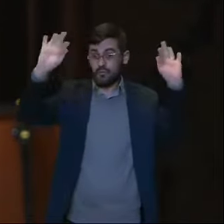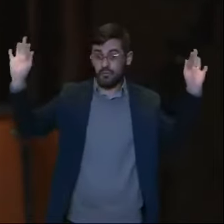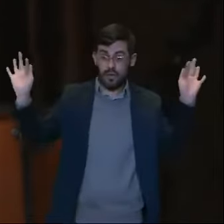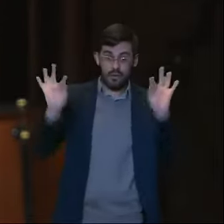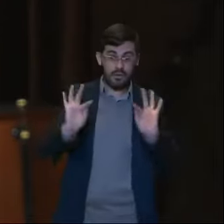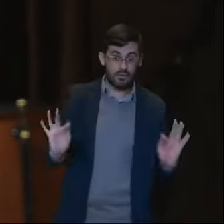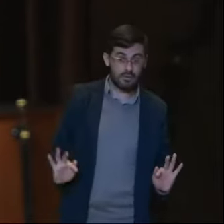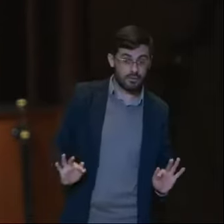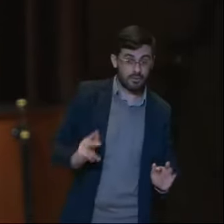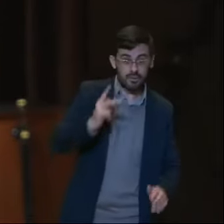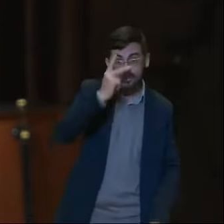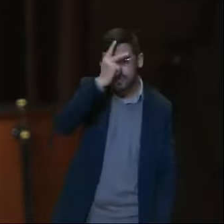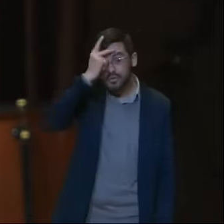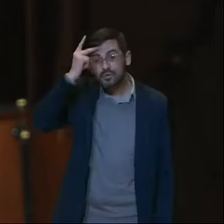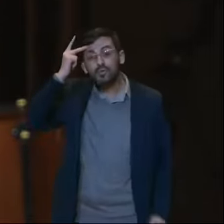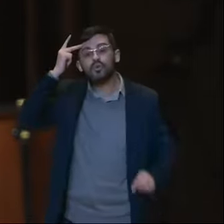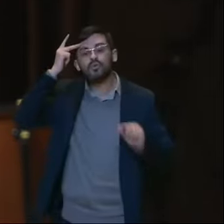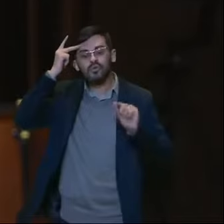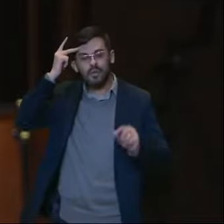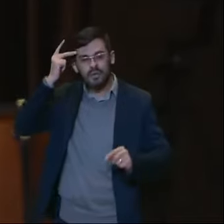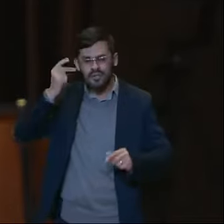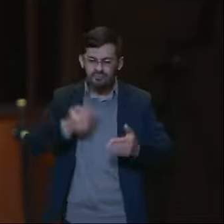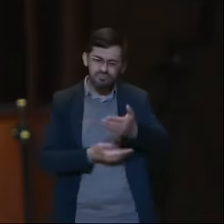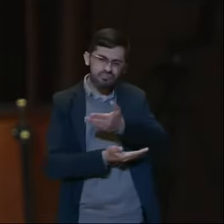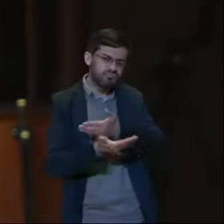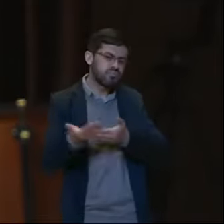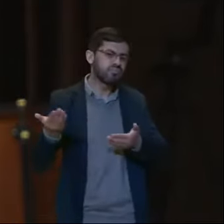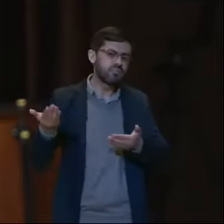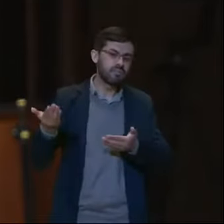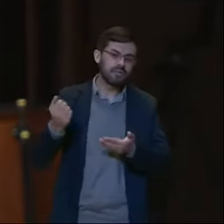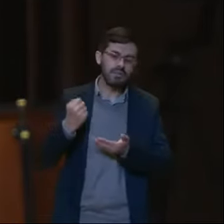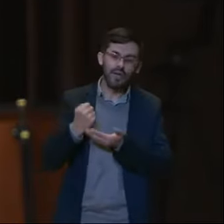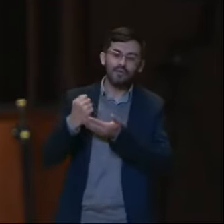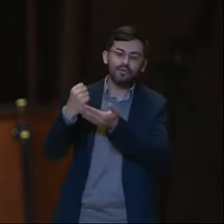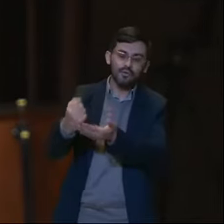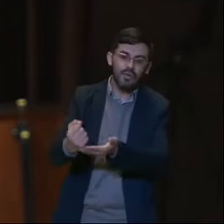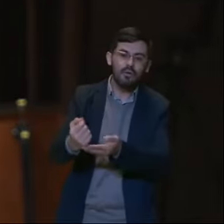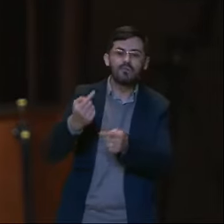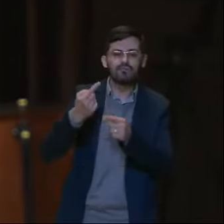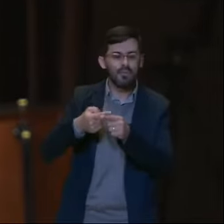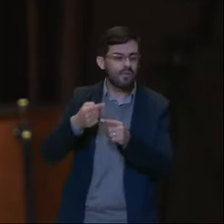os pacificadores. E aí ele adiciona um adjetivo a eles, ele fala, porque